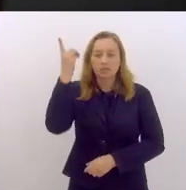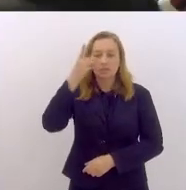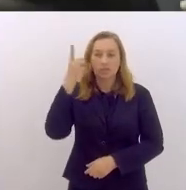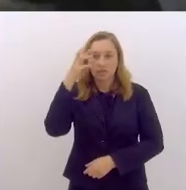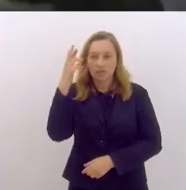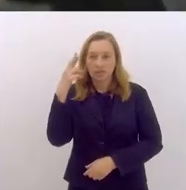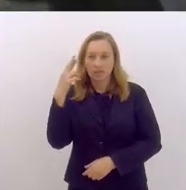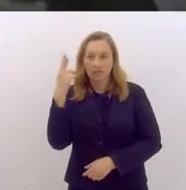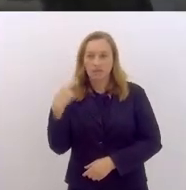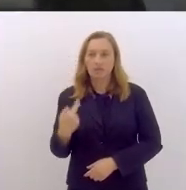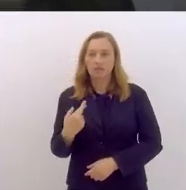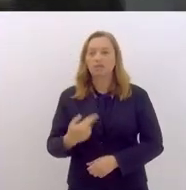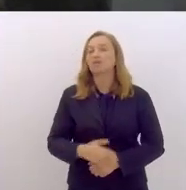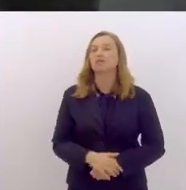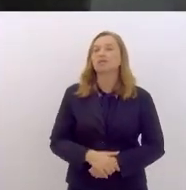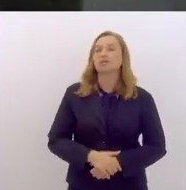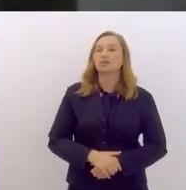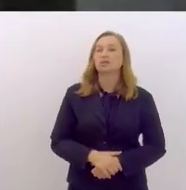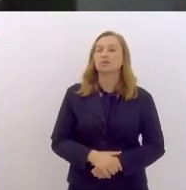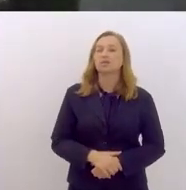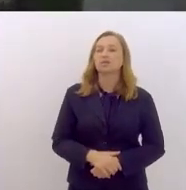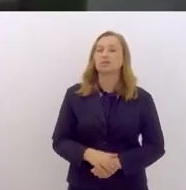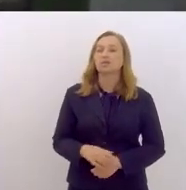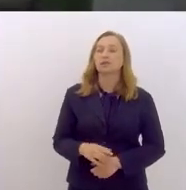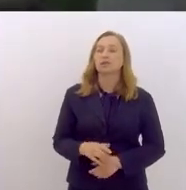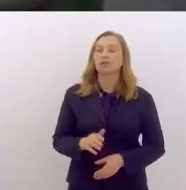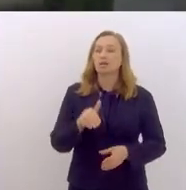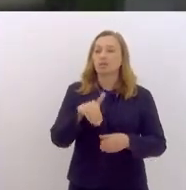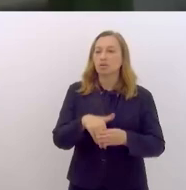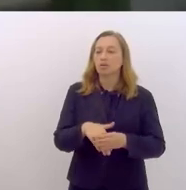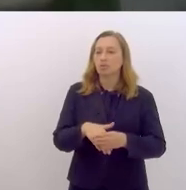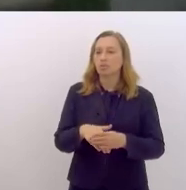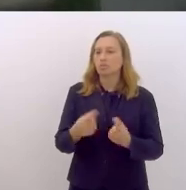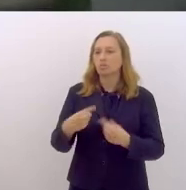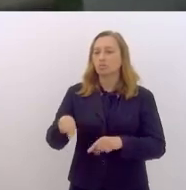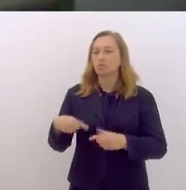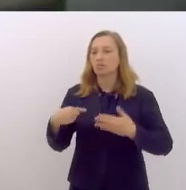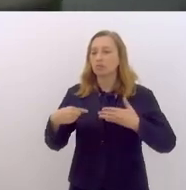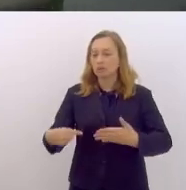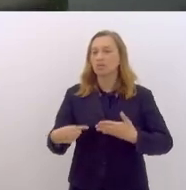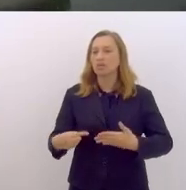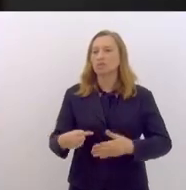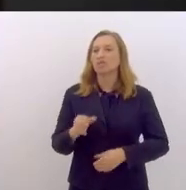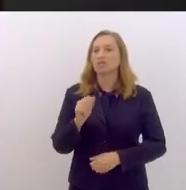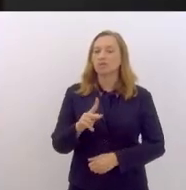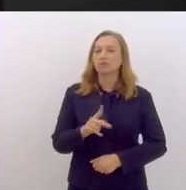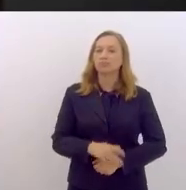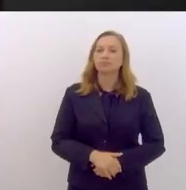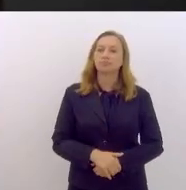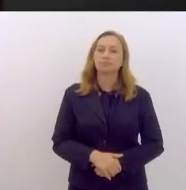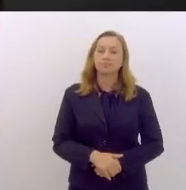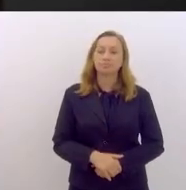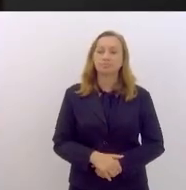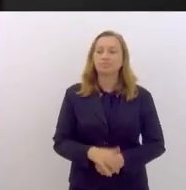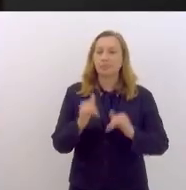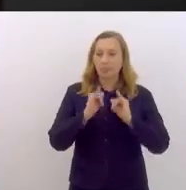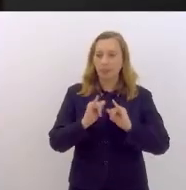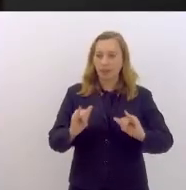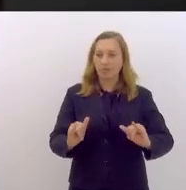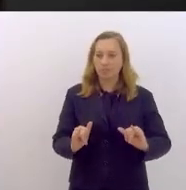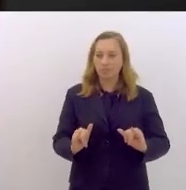Renata. Vai autógrafo. Abstenção da bancada do okay. Pessoal. Obrigada, presidente. Pessoal, abstenção.